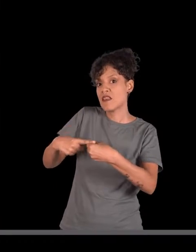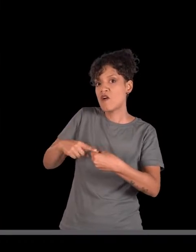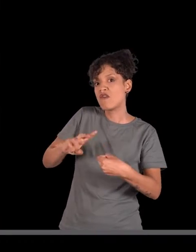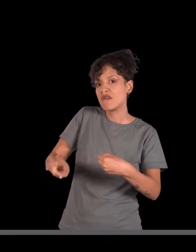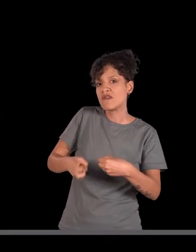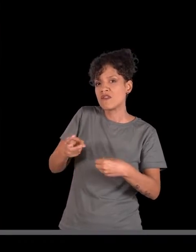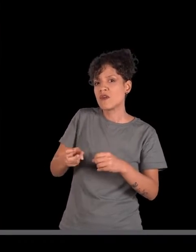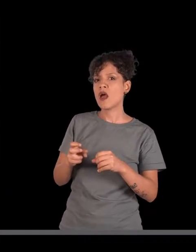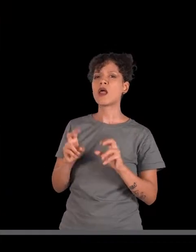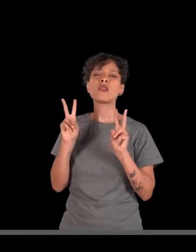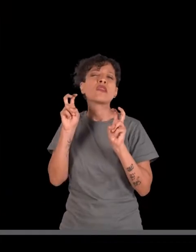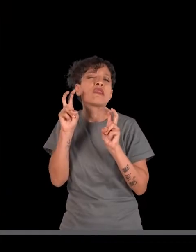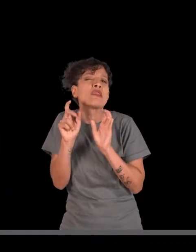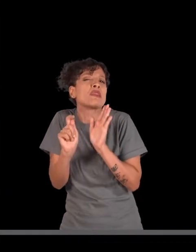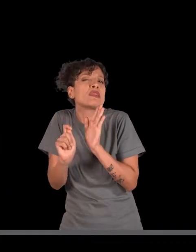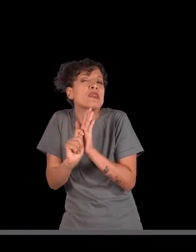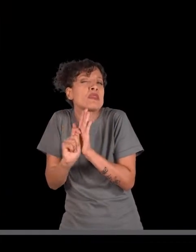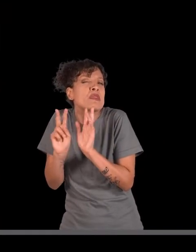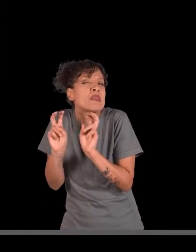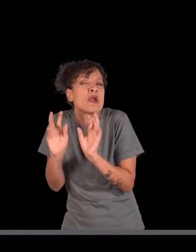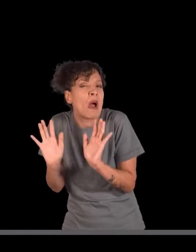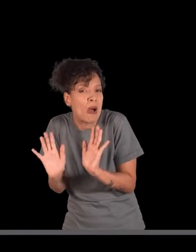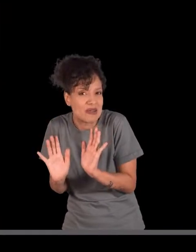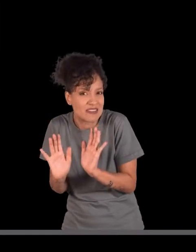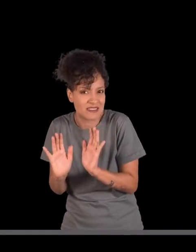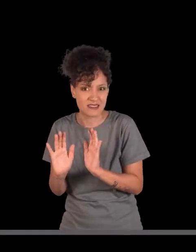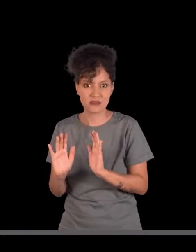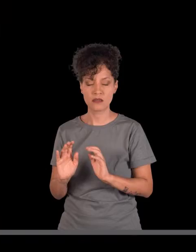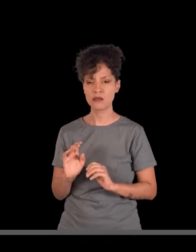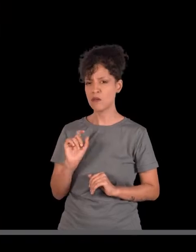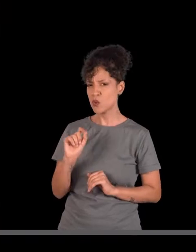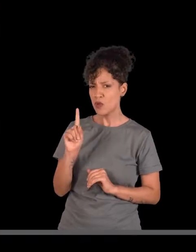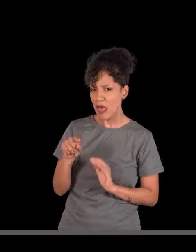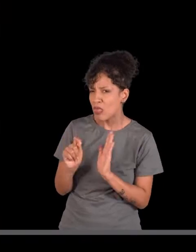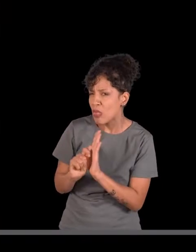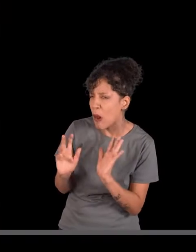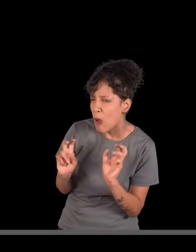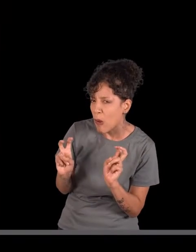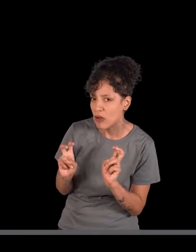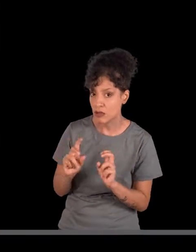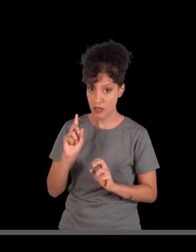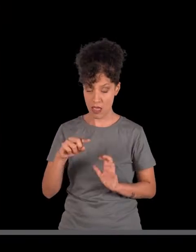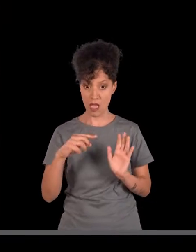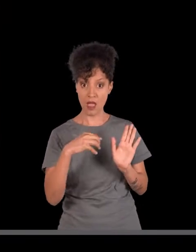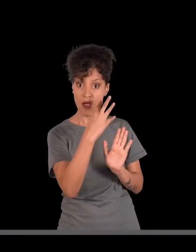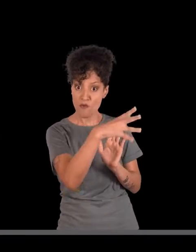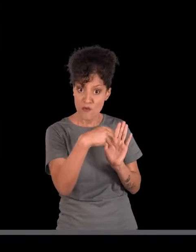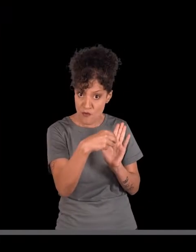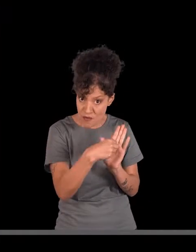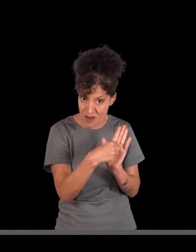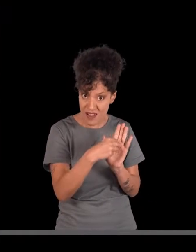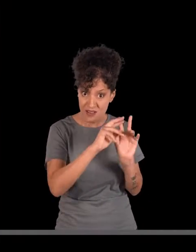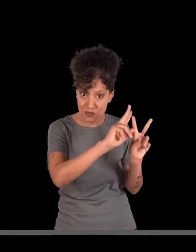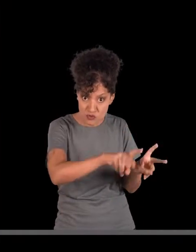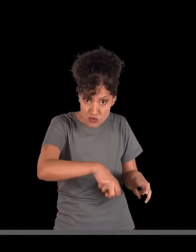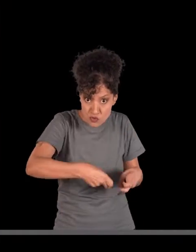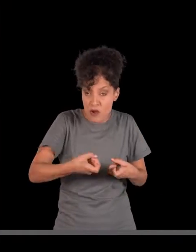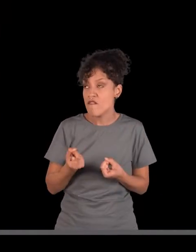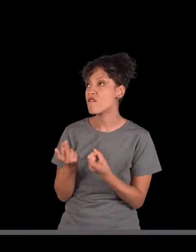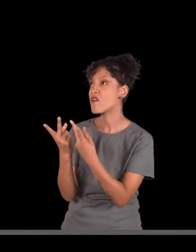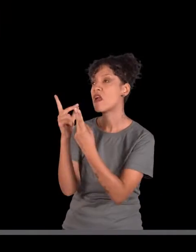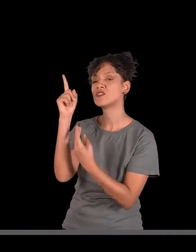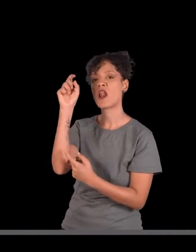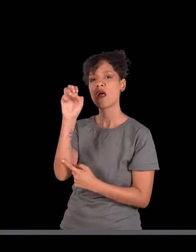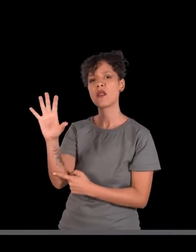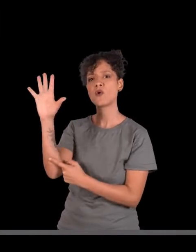drogas do sertão? O que são drogas do sertão? Drogas do sertão são produtos extraídos da floresta amazônica, que vão ser vendidos